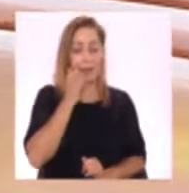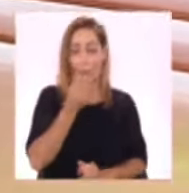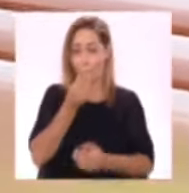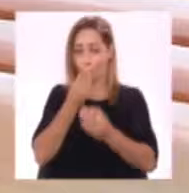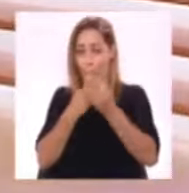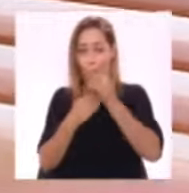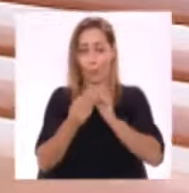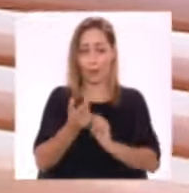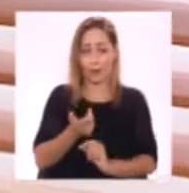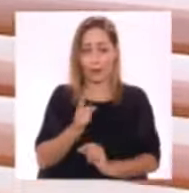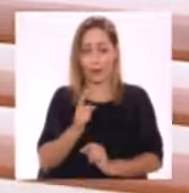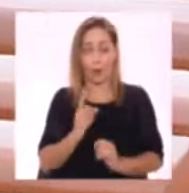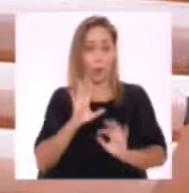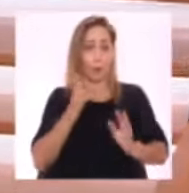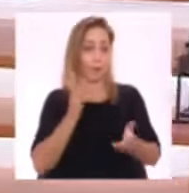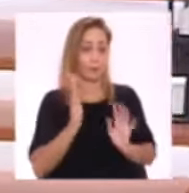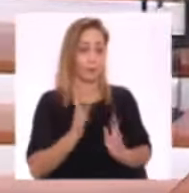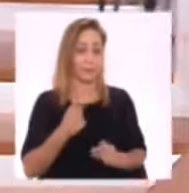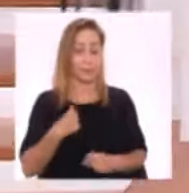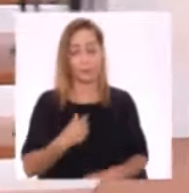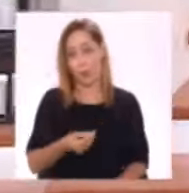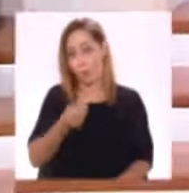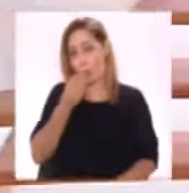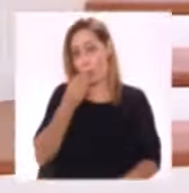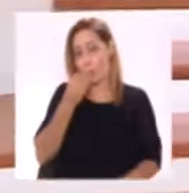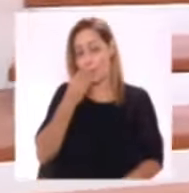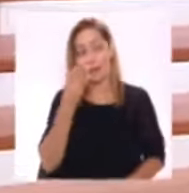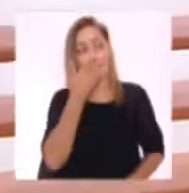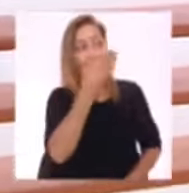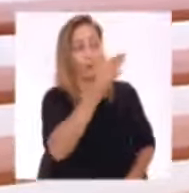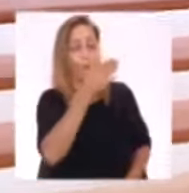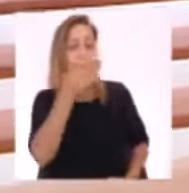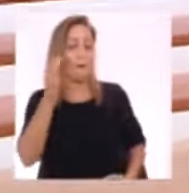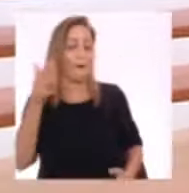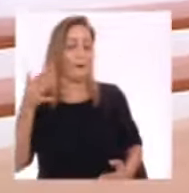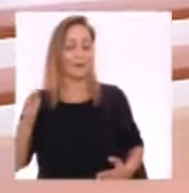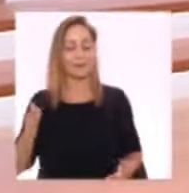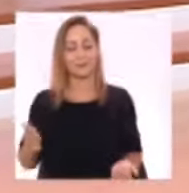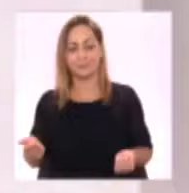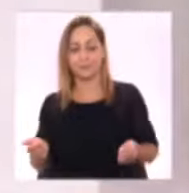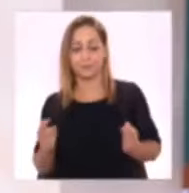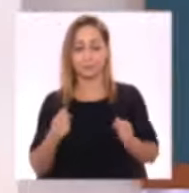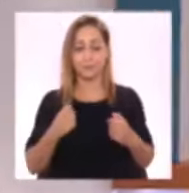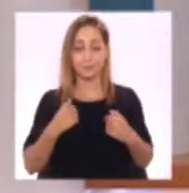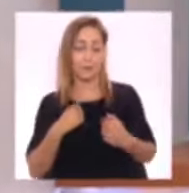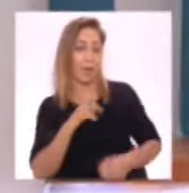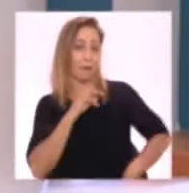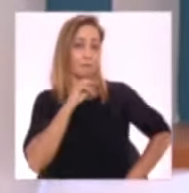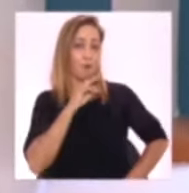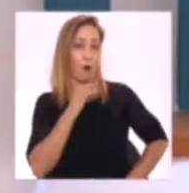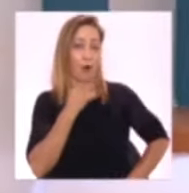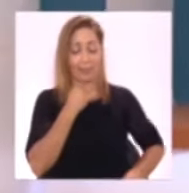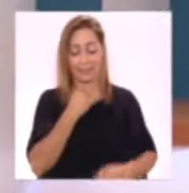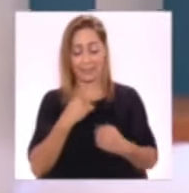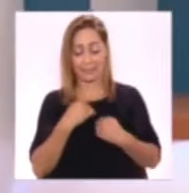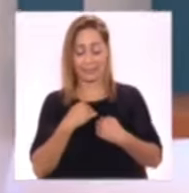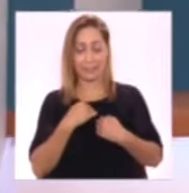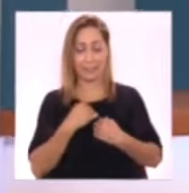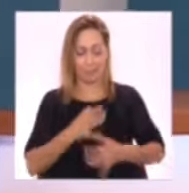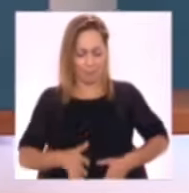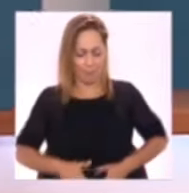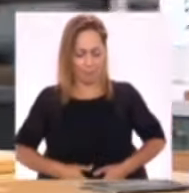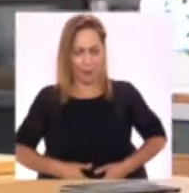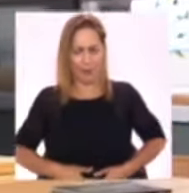petisca sempre que precisa, vai comer lá fora. Já minha avó dizia,